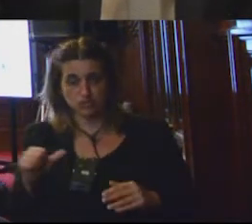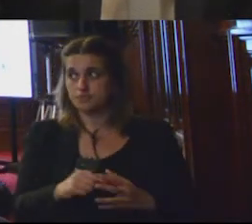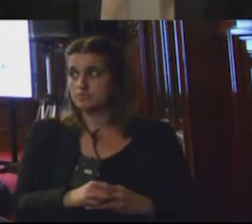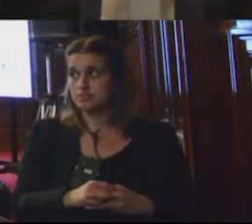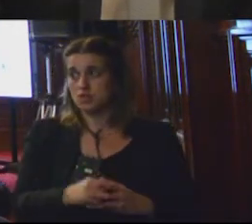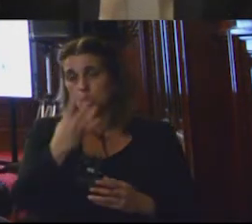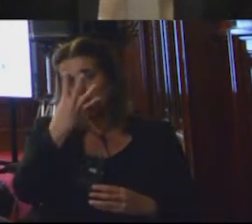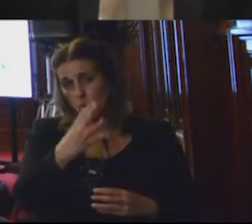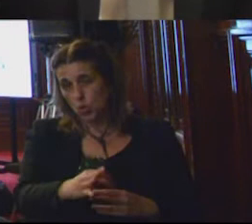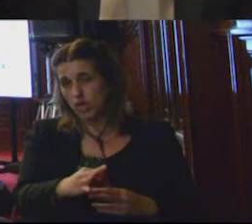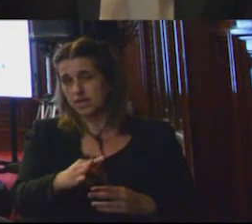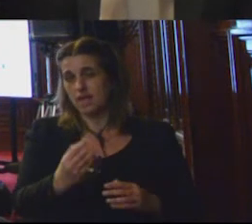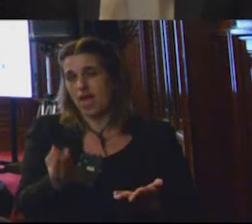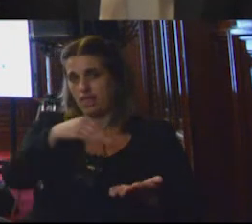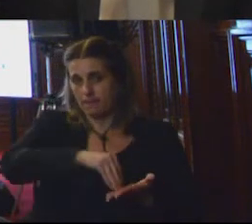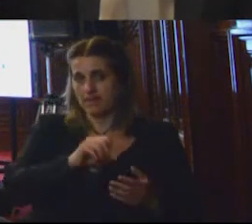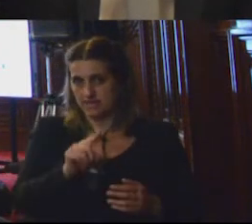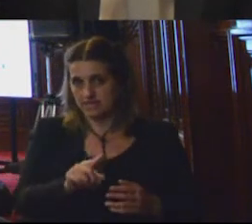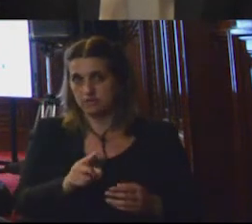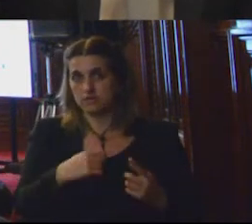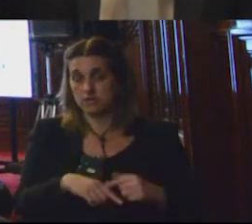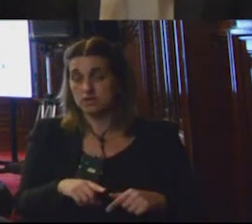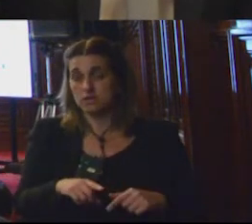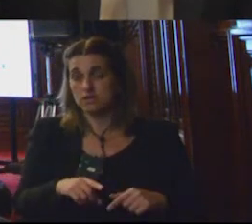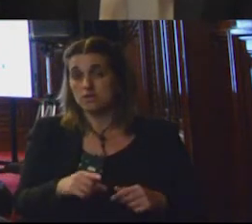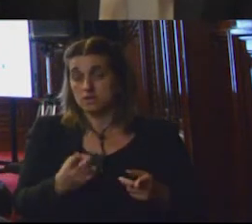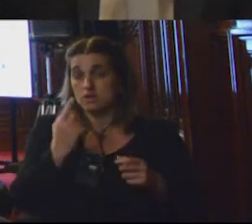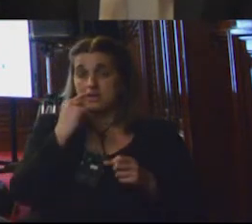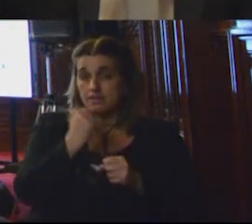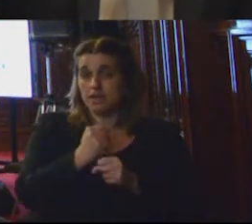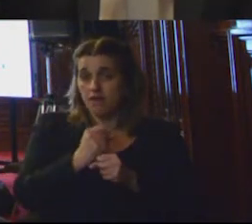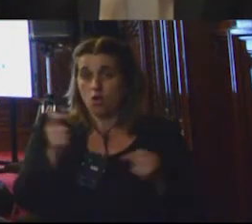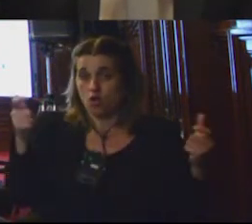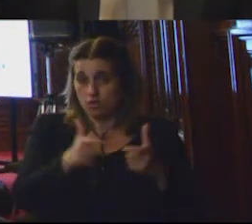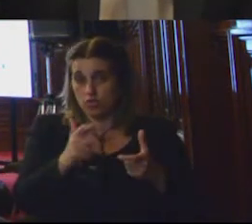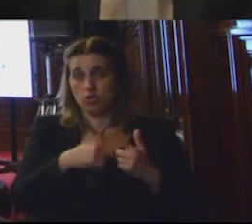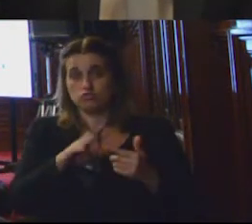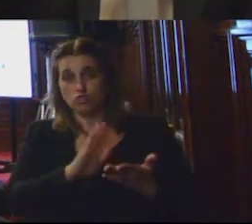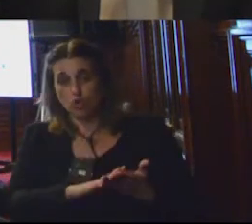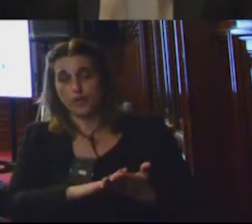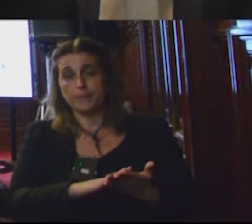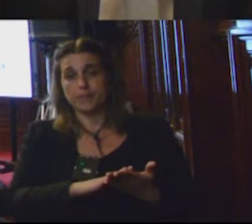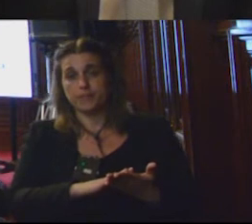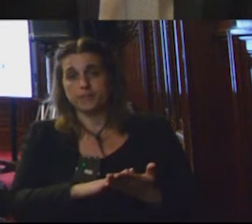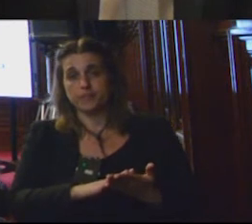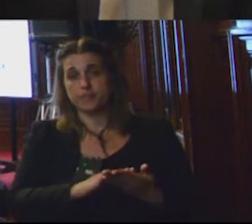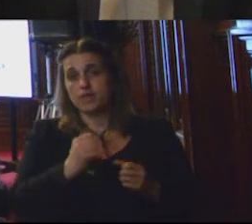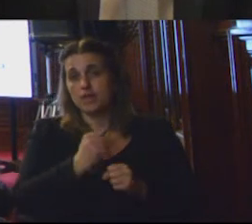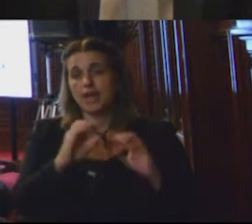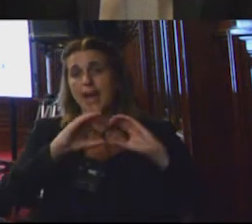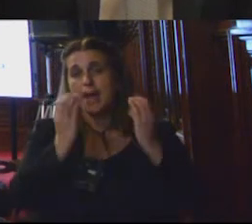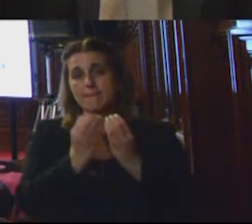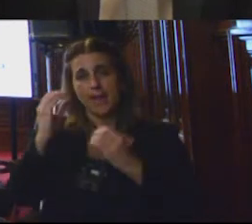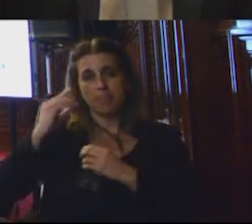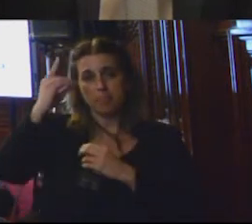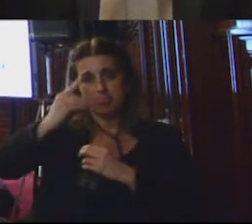40 outras reuniões, mesas redondas, reuniões de trabalho, reuniões técnicas, tudo na Câmara dos Deputados, além dos mais diversos